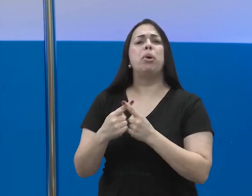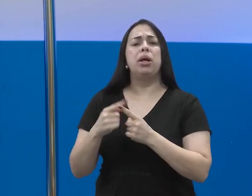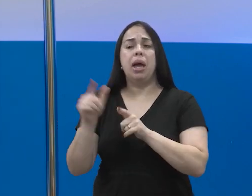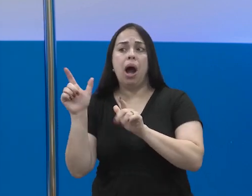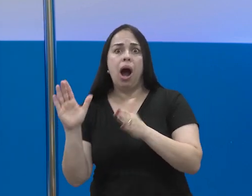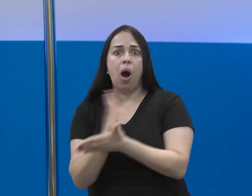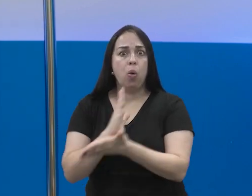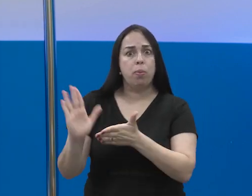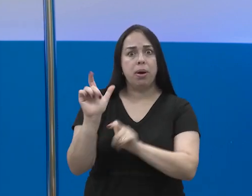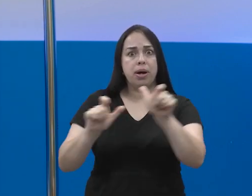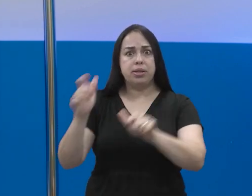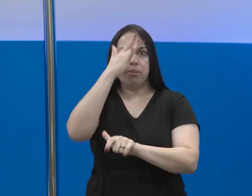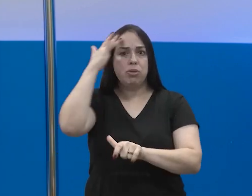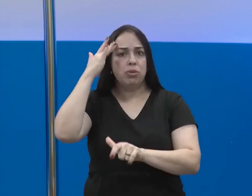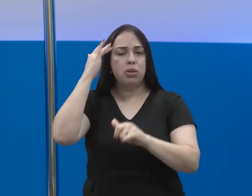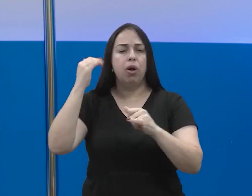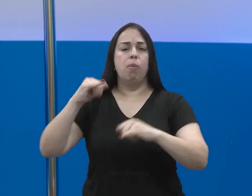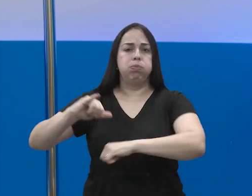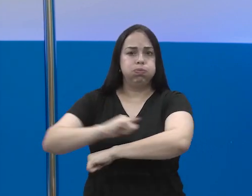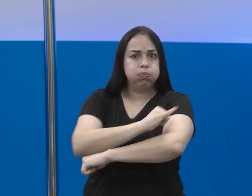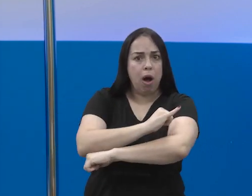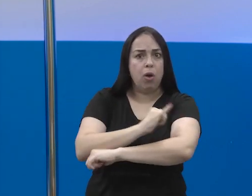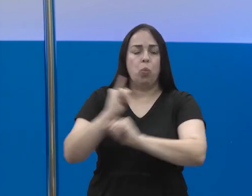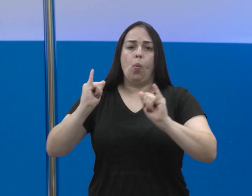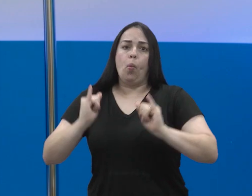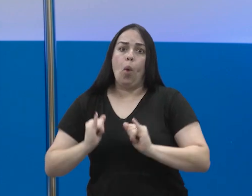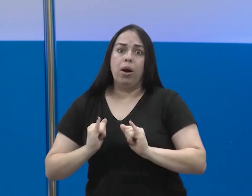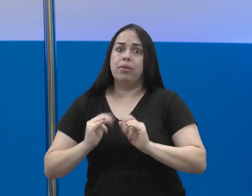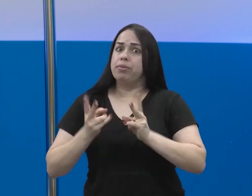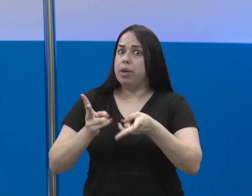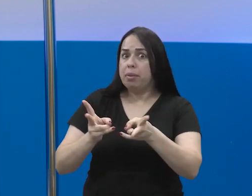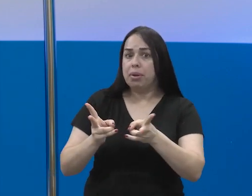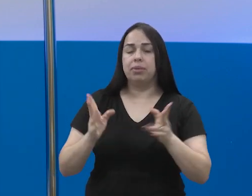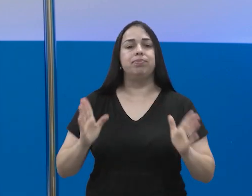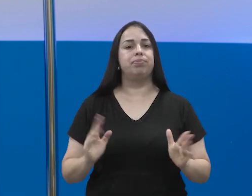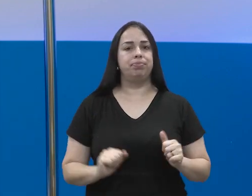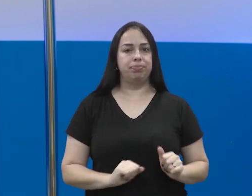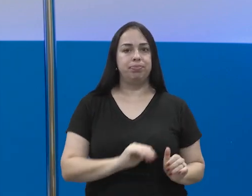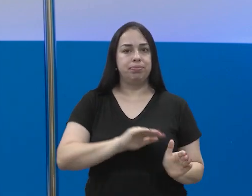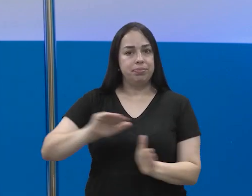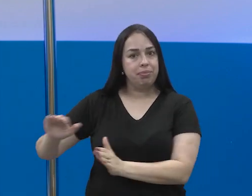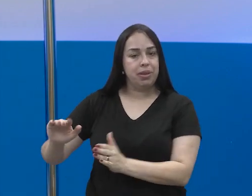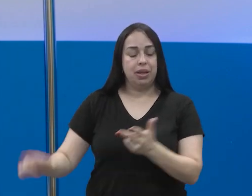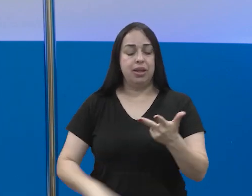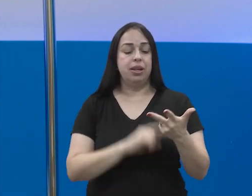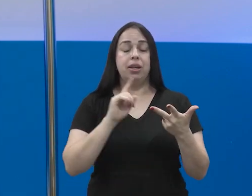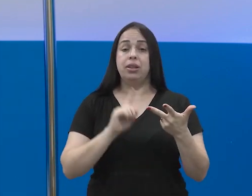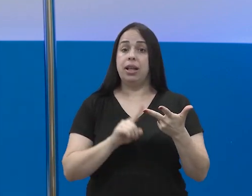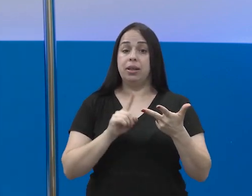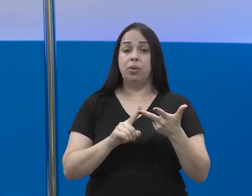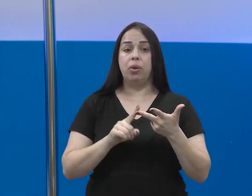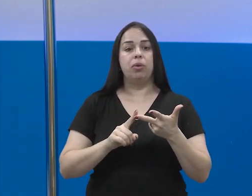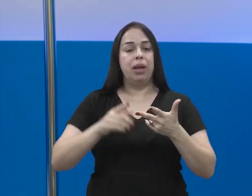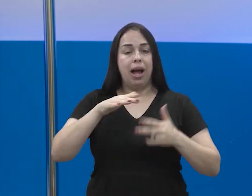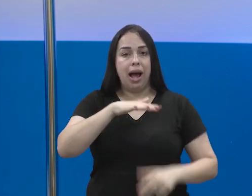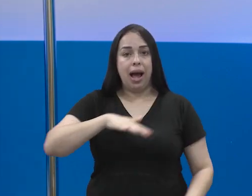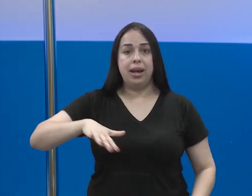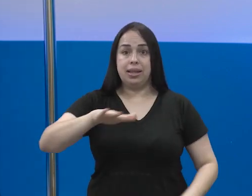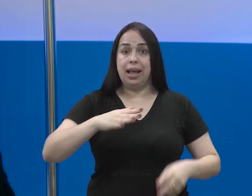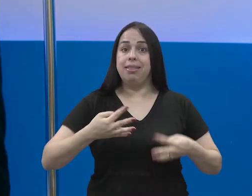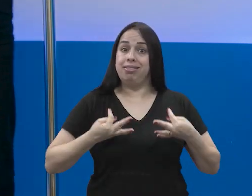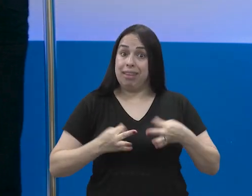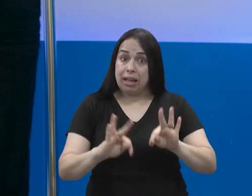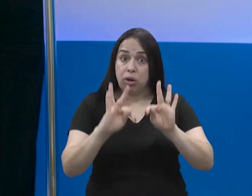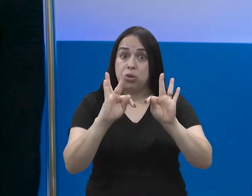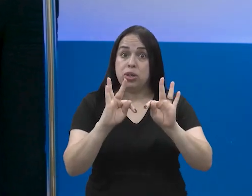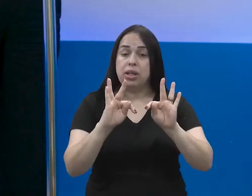e emagrecem diversas vezes. É já já. E com o avanço da tecnologia, a cidade precisa estar preparada para o uso